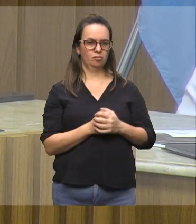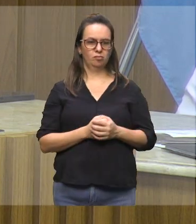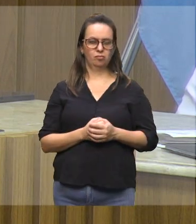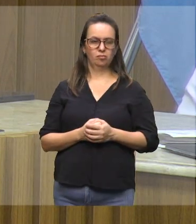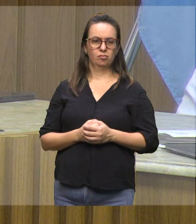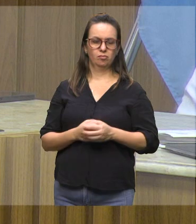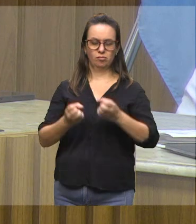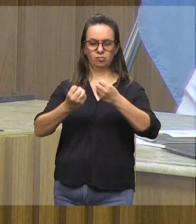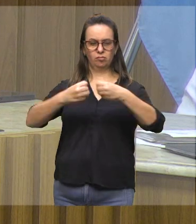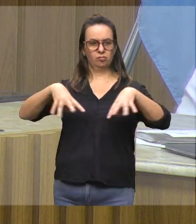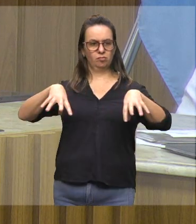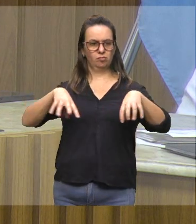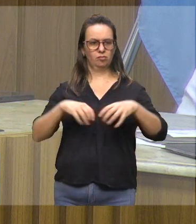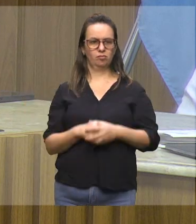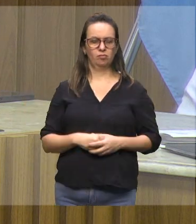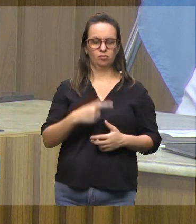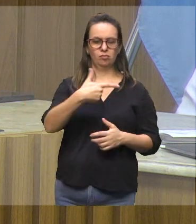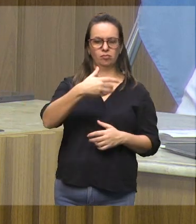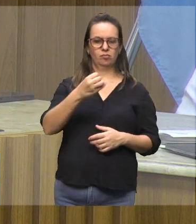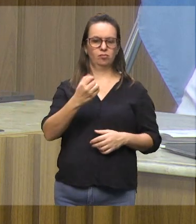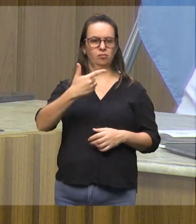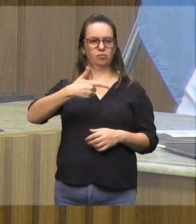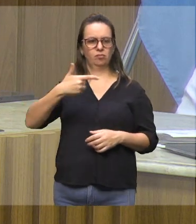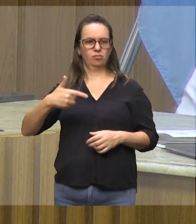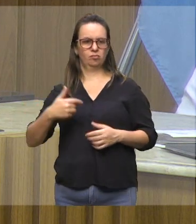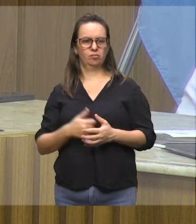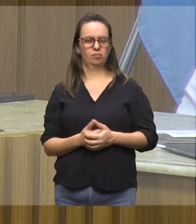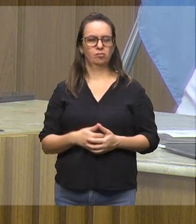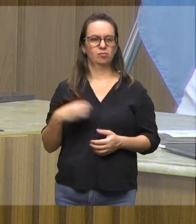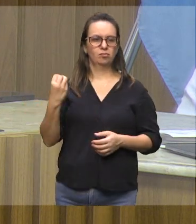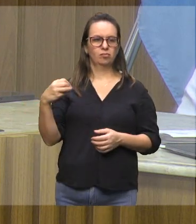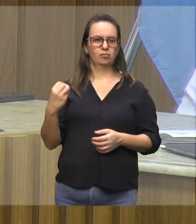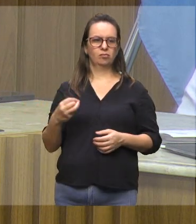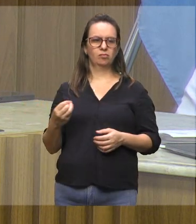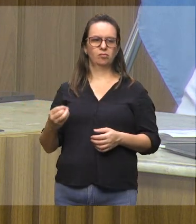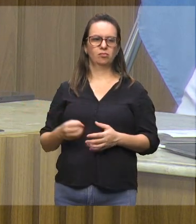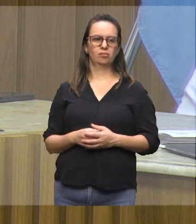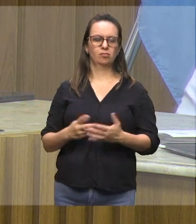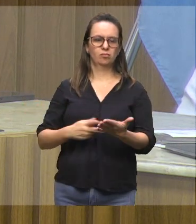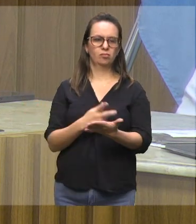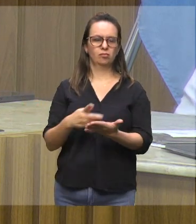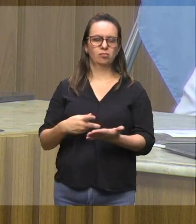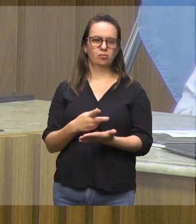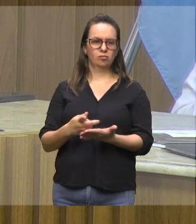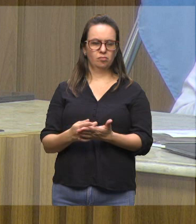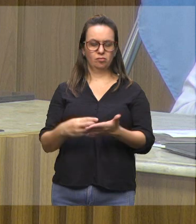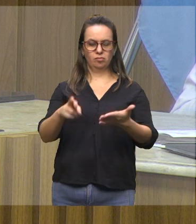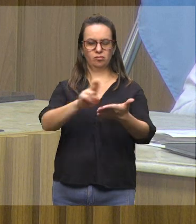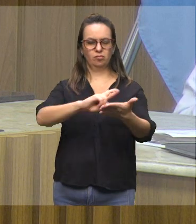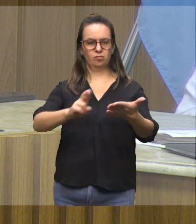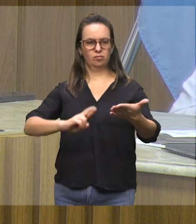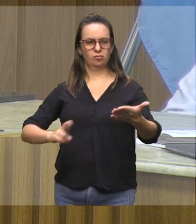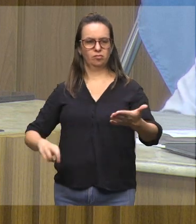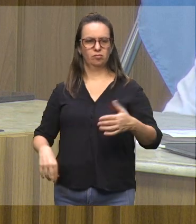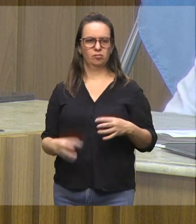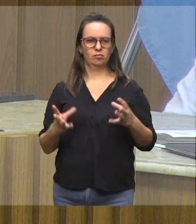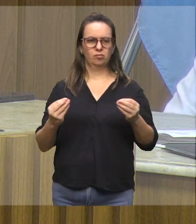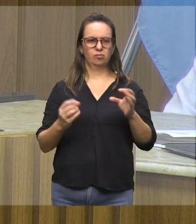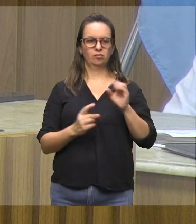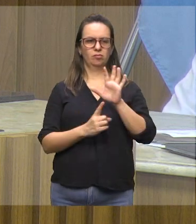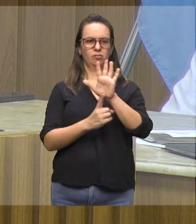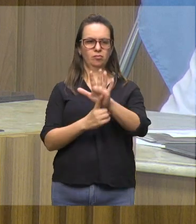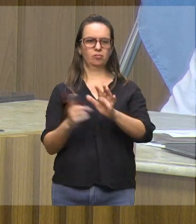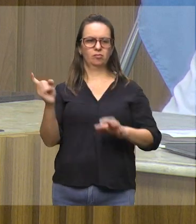2022. Entretanto, ao ter acesso ao relatório, foi notado que diversos apontamentos